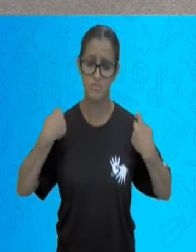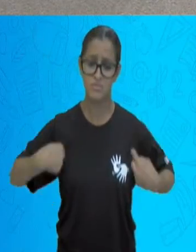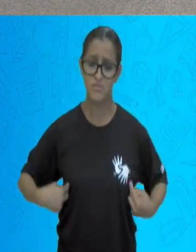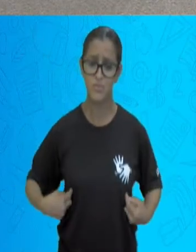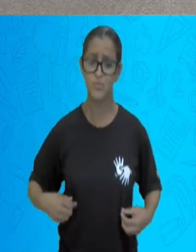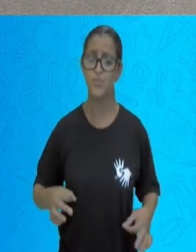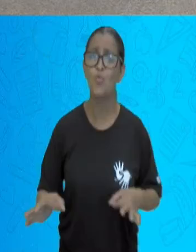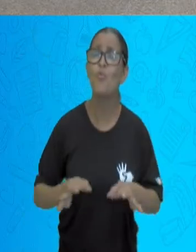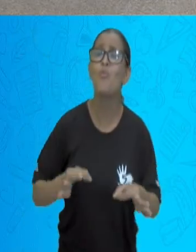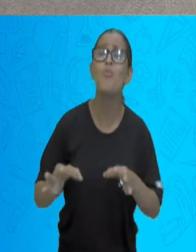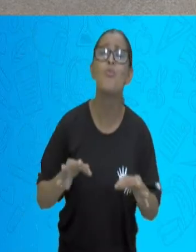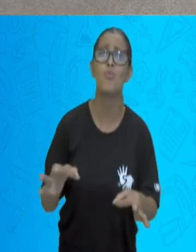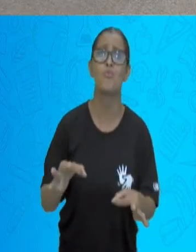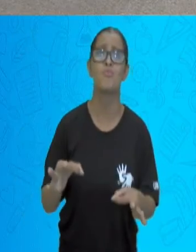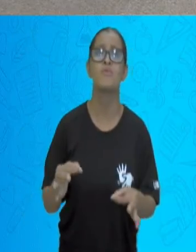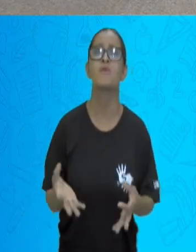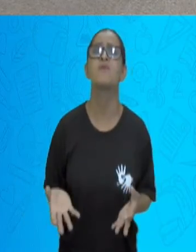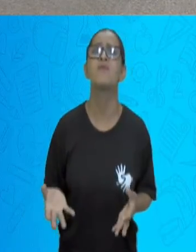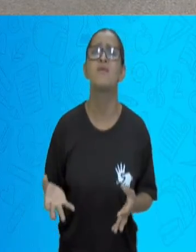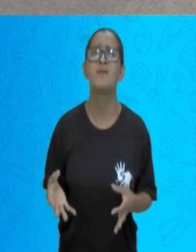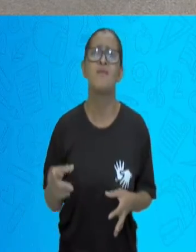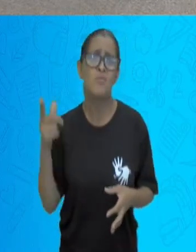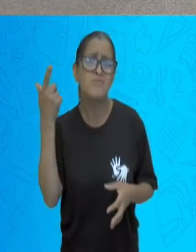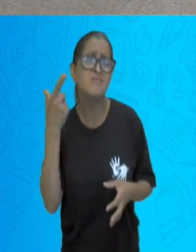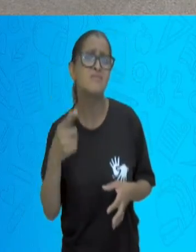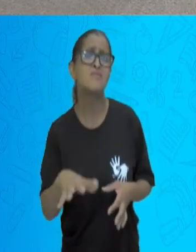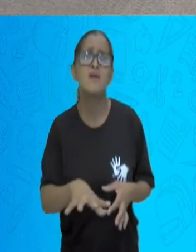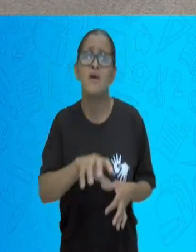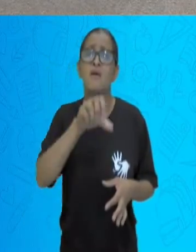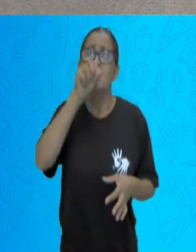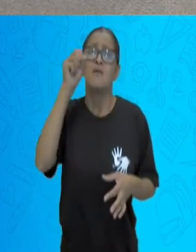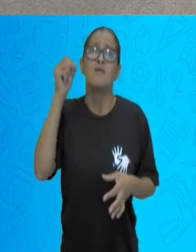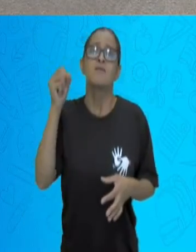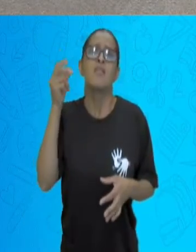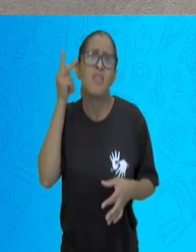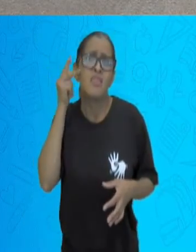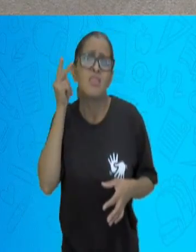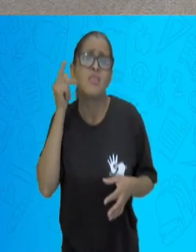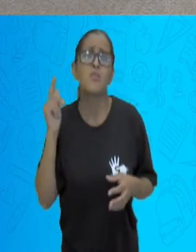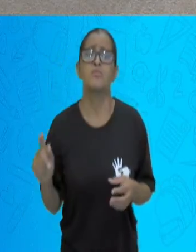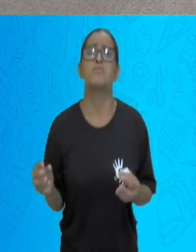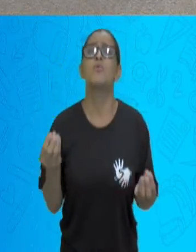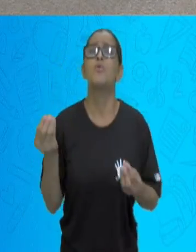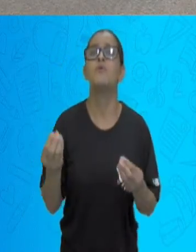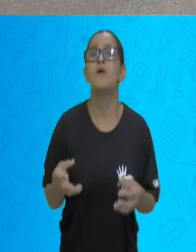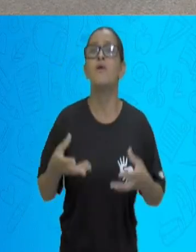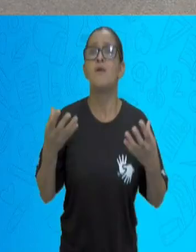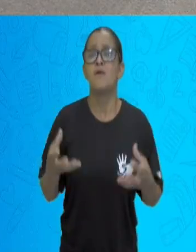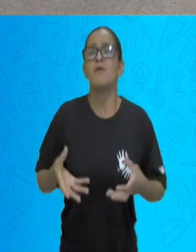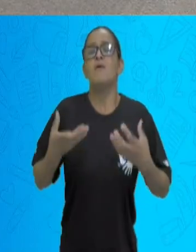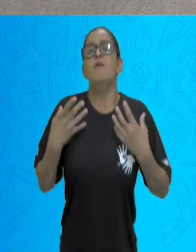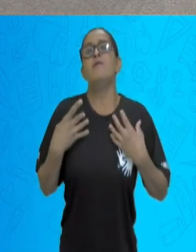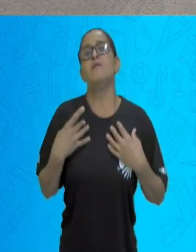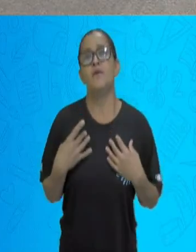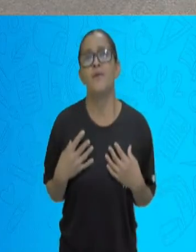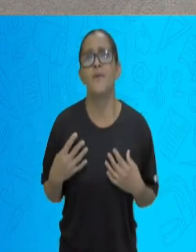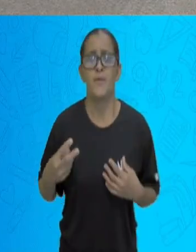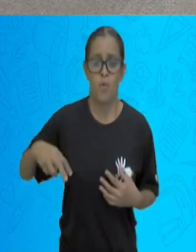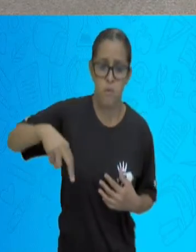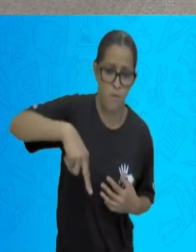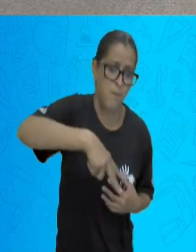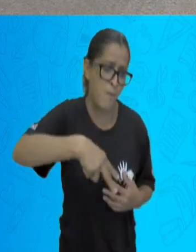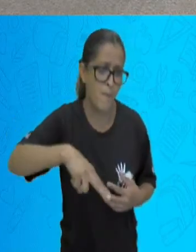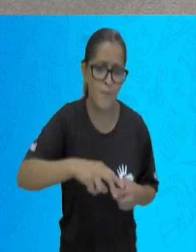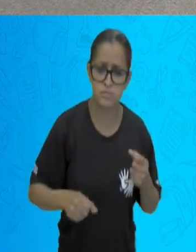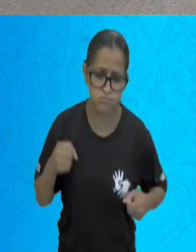Eu consigo respirar de uma forma tranquila? Ou eu estou respirando cansada? Como que é quando a gente faz uma atividade